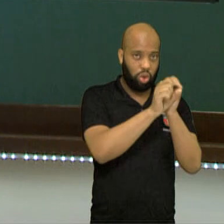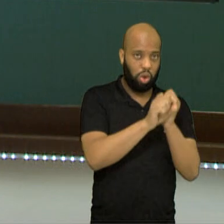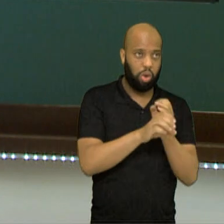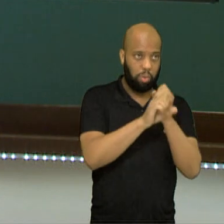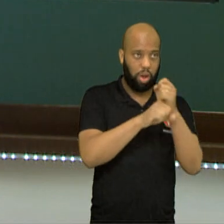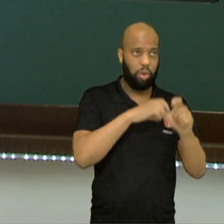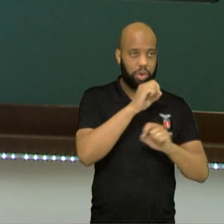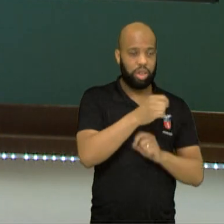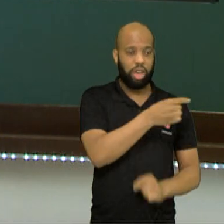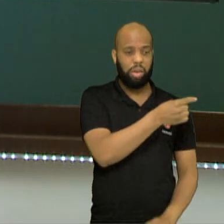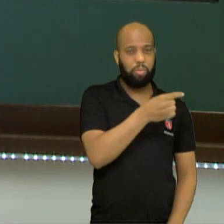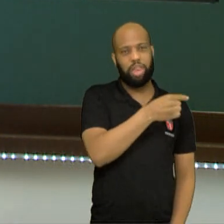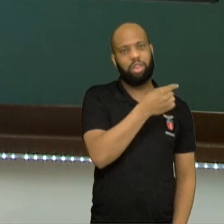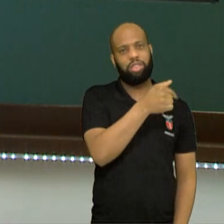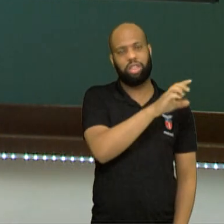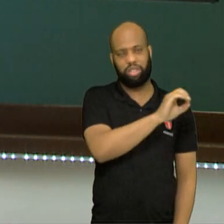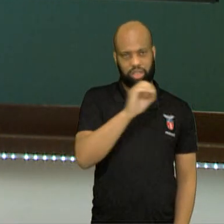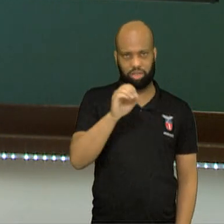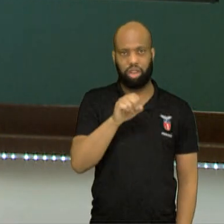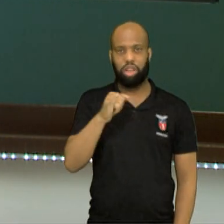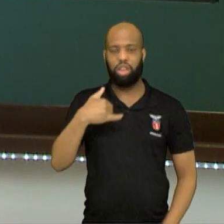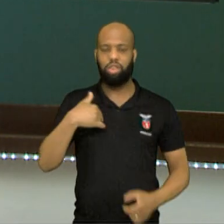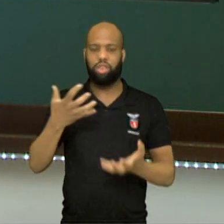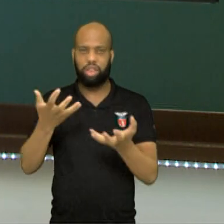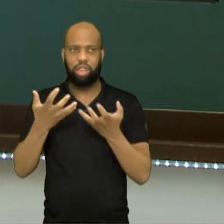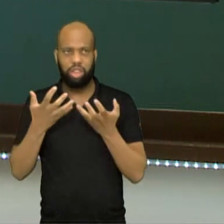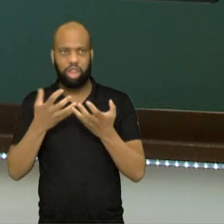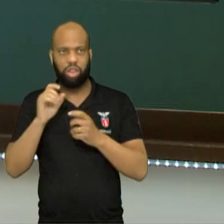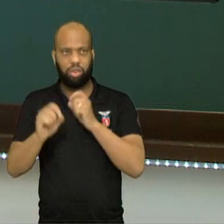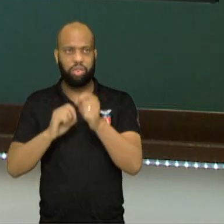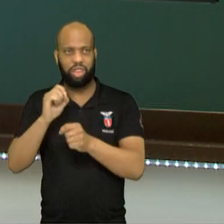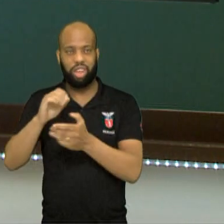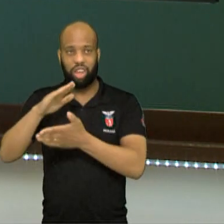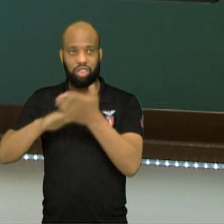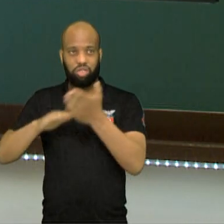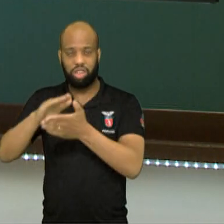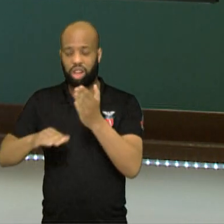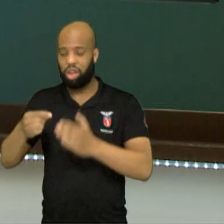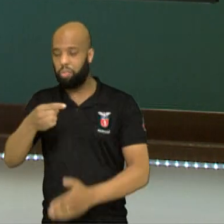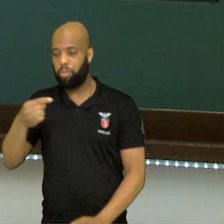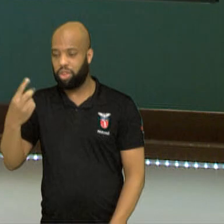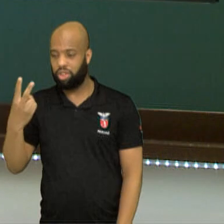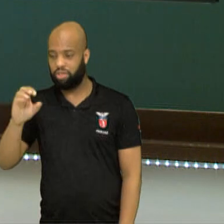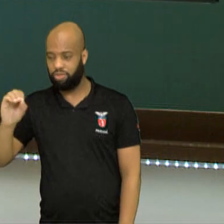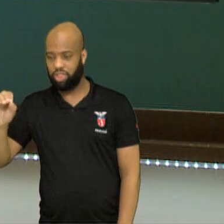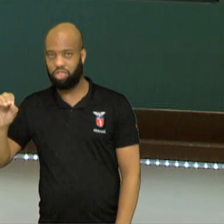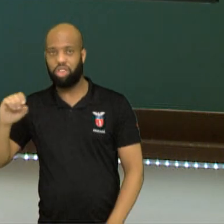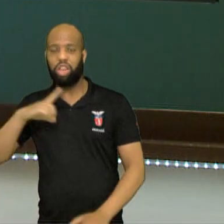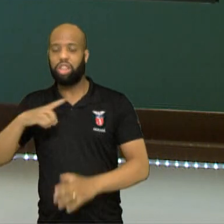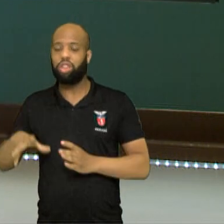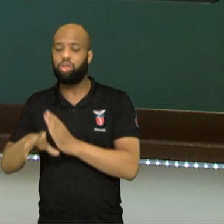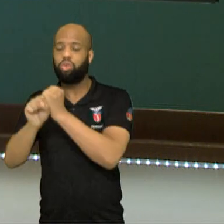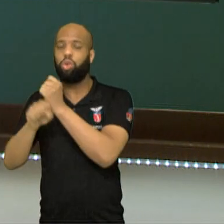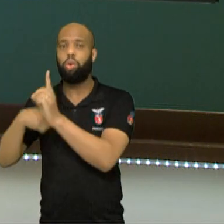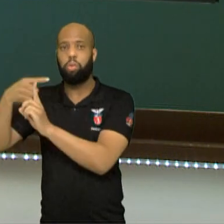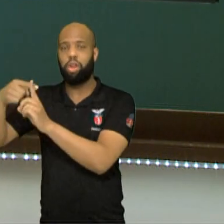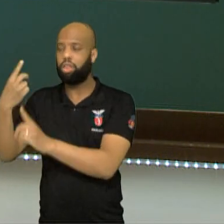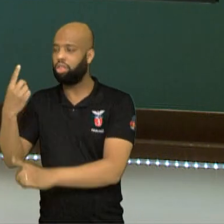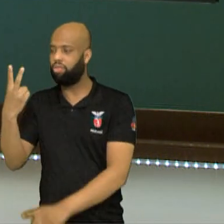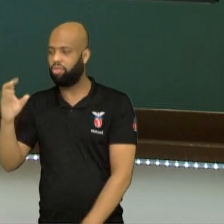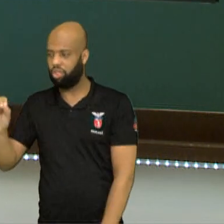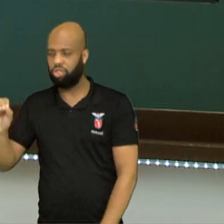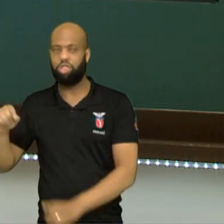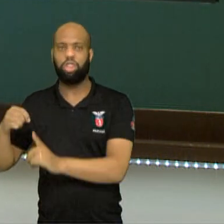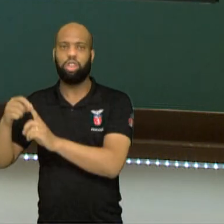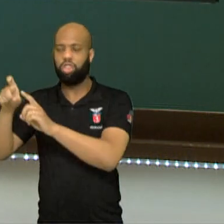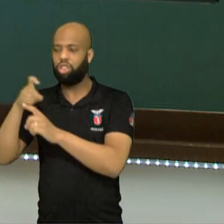mesmo? Para tirar o menos 120x do segundo membro, eu tenho que somar com 120x. Com